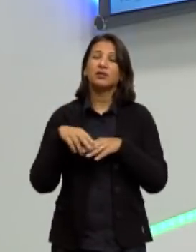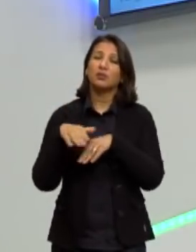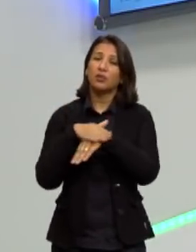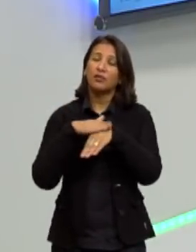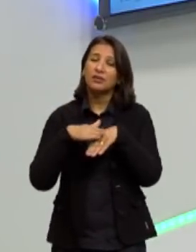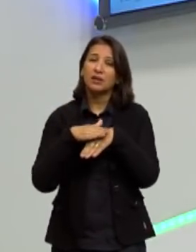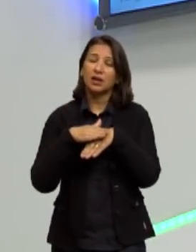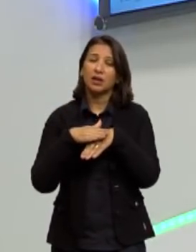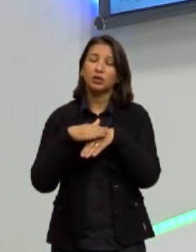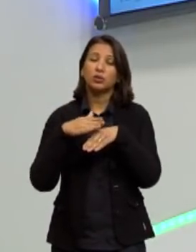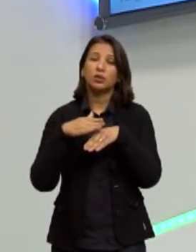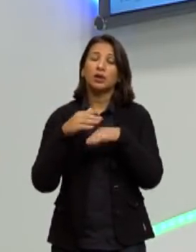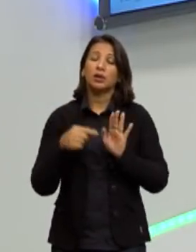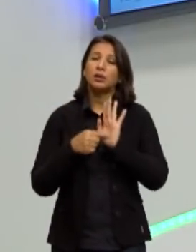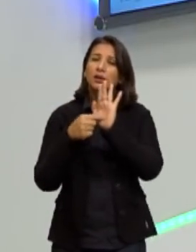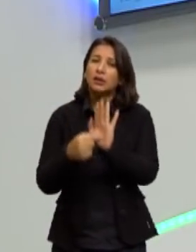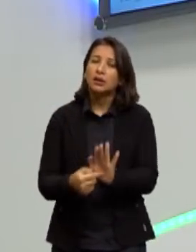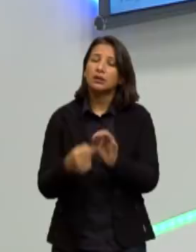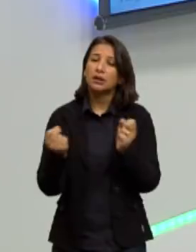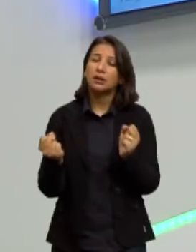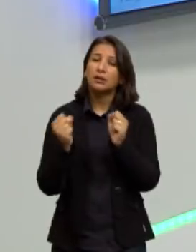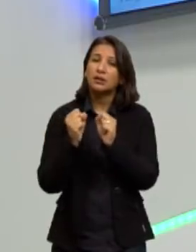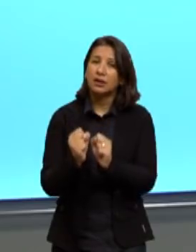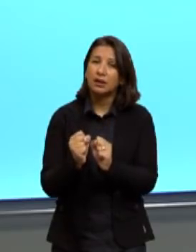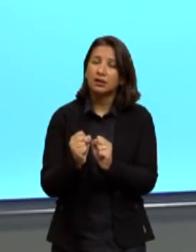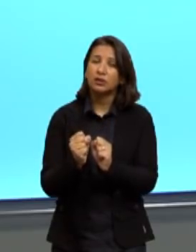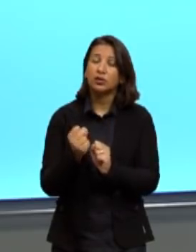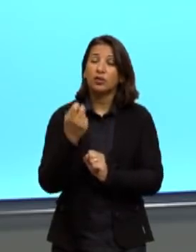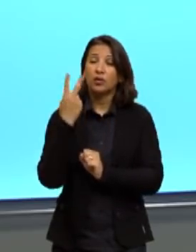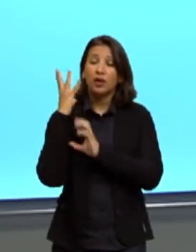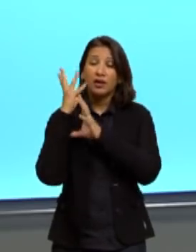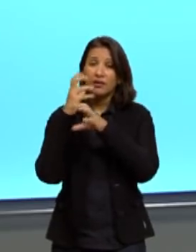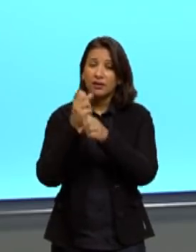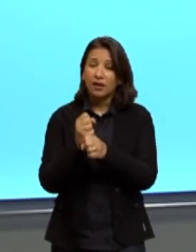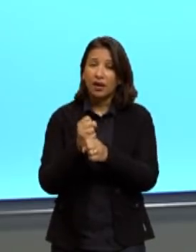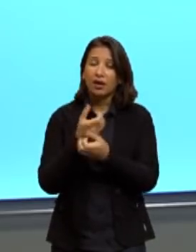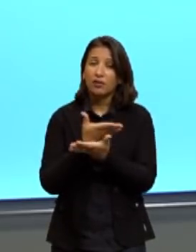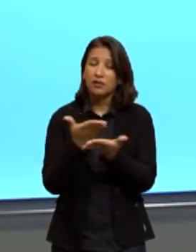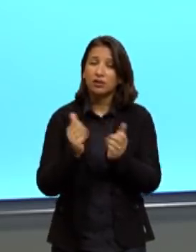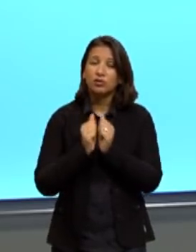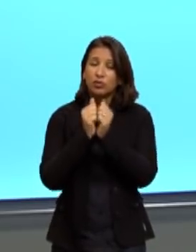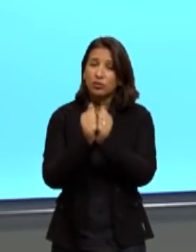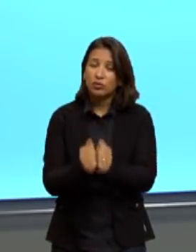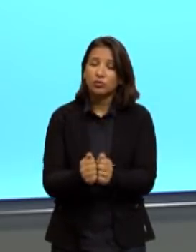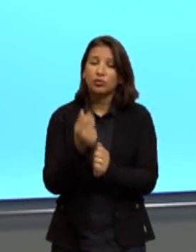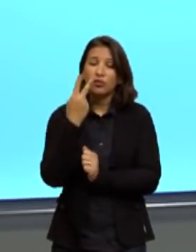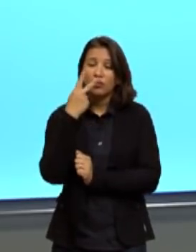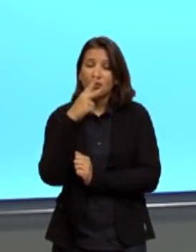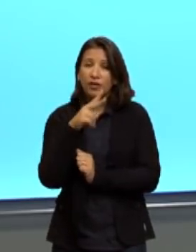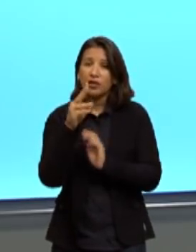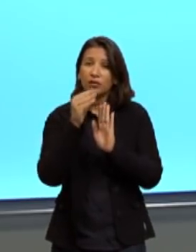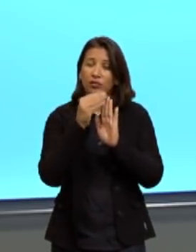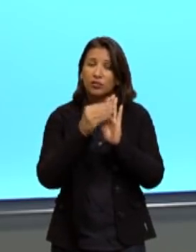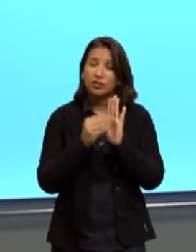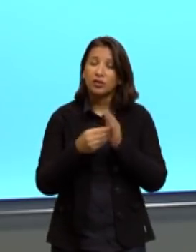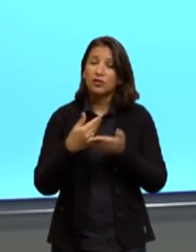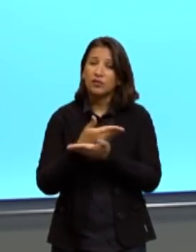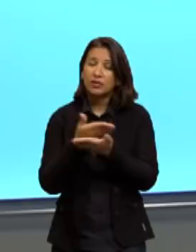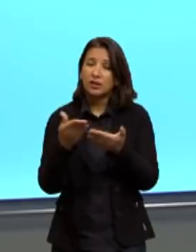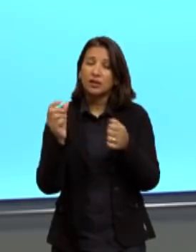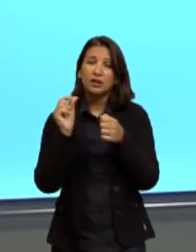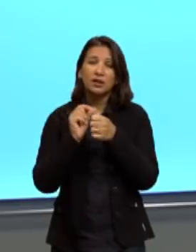eu trago para vocês uma possibilidade a minha intenção é realizar com vocês certo reviso e vocês aplicam